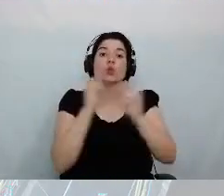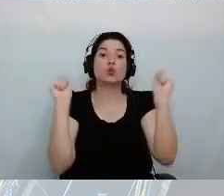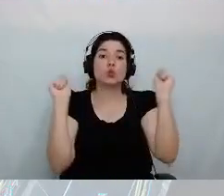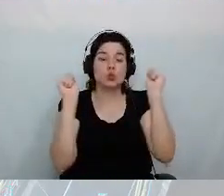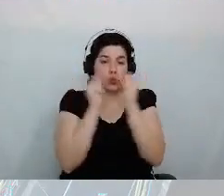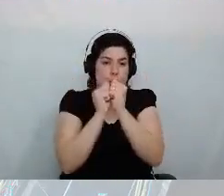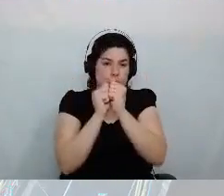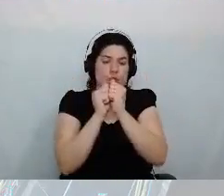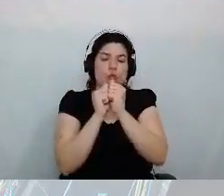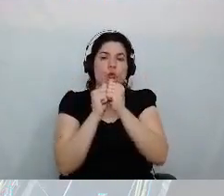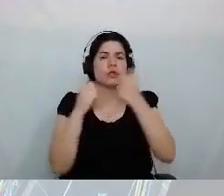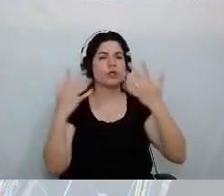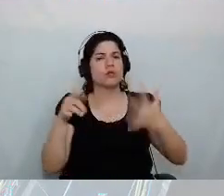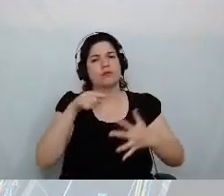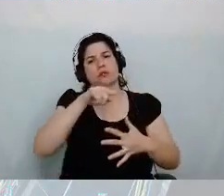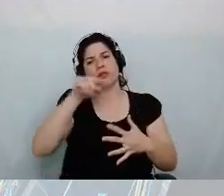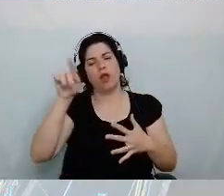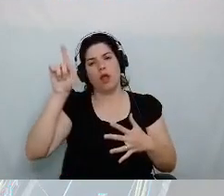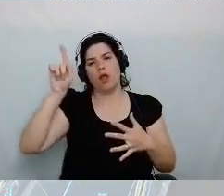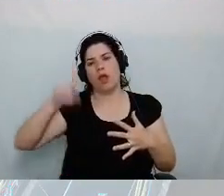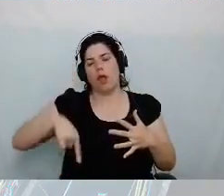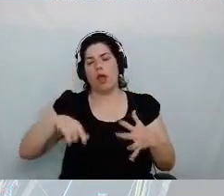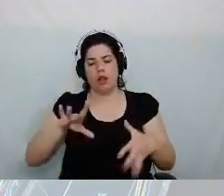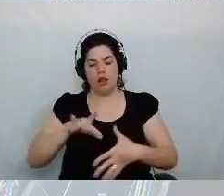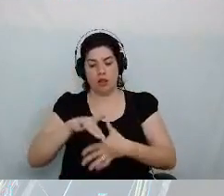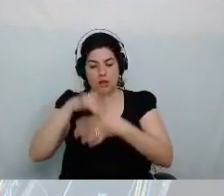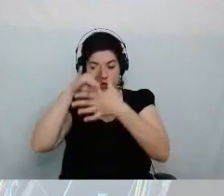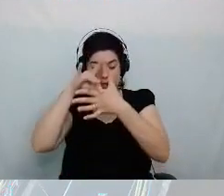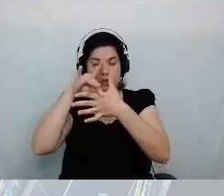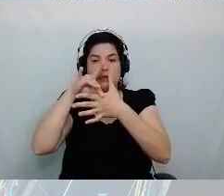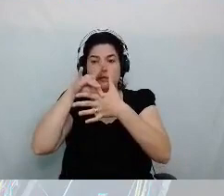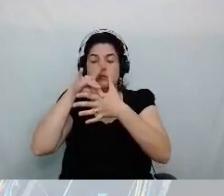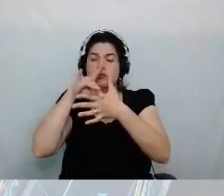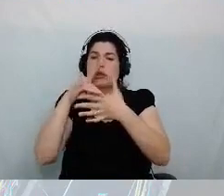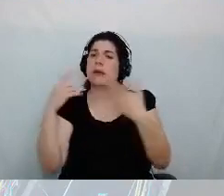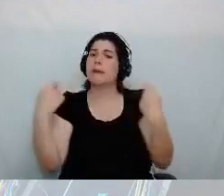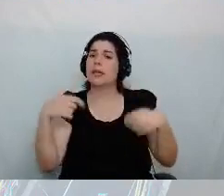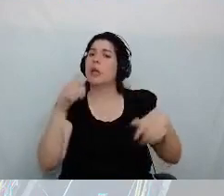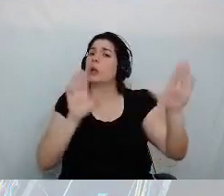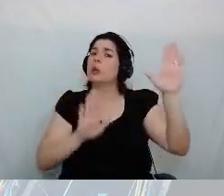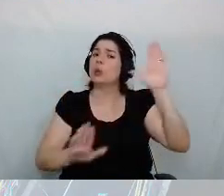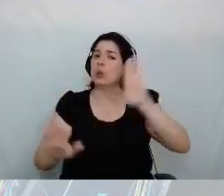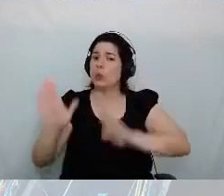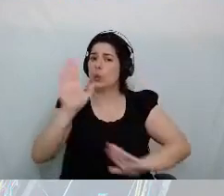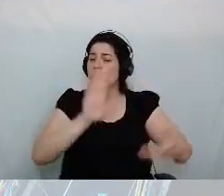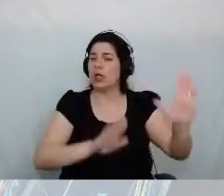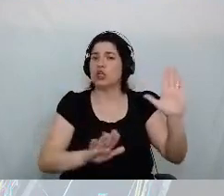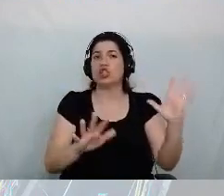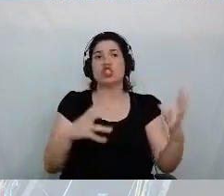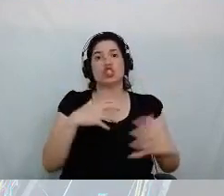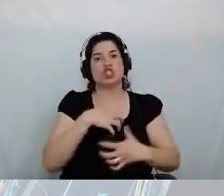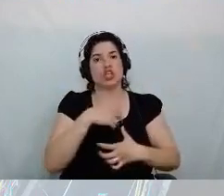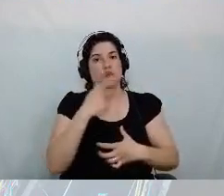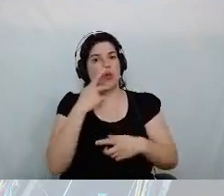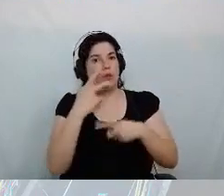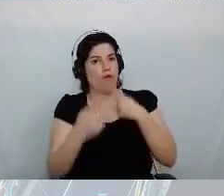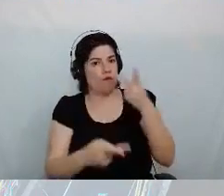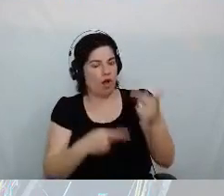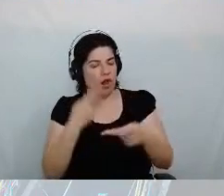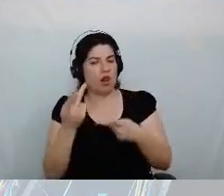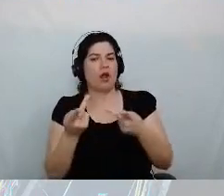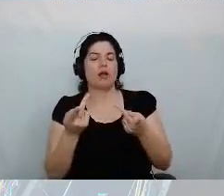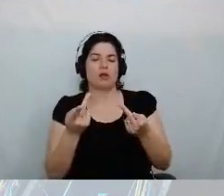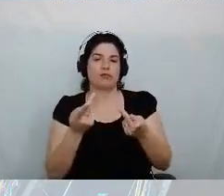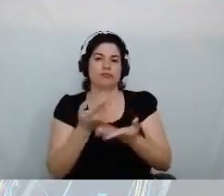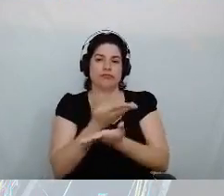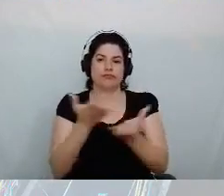quando você é líder, a gente tem que tomar muito cuidado com a forma com que a gente fala com o nosso